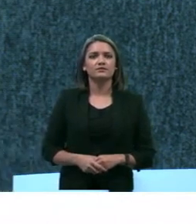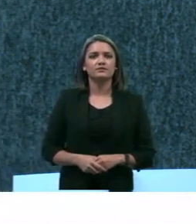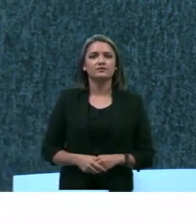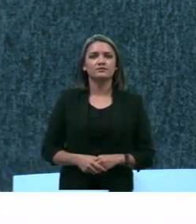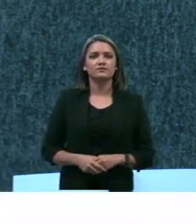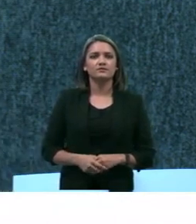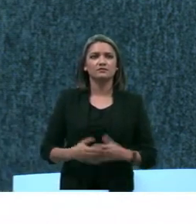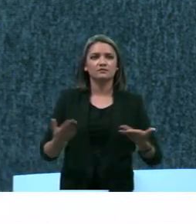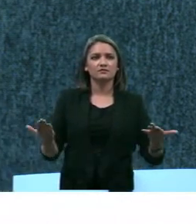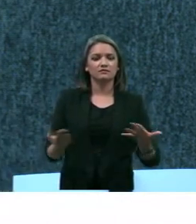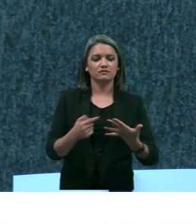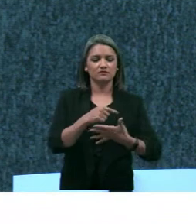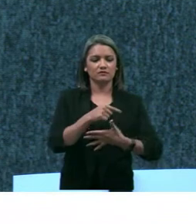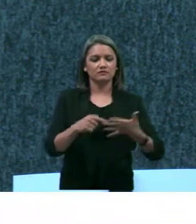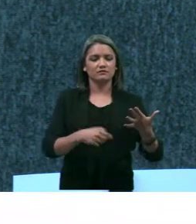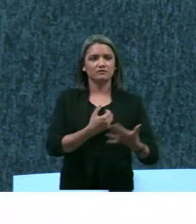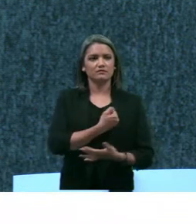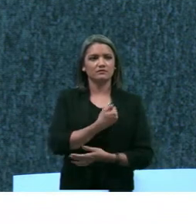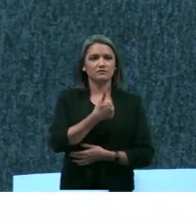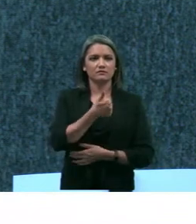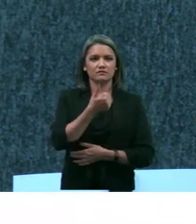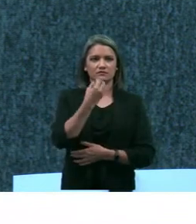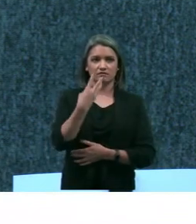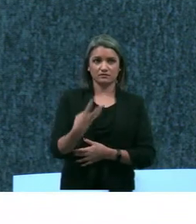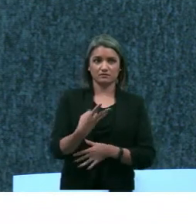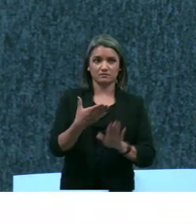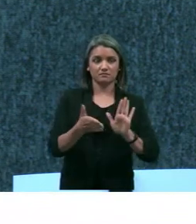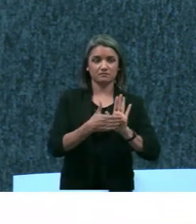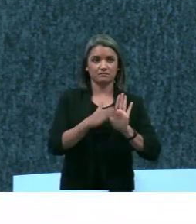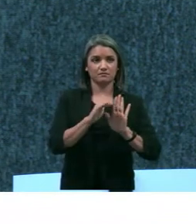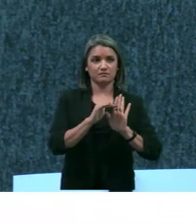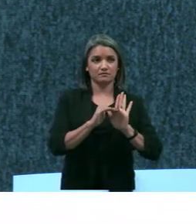Passamos ao item 13 da nossa pauta.